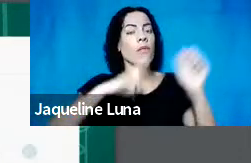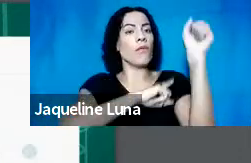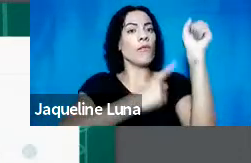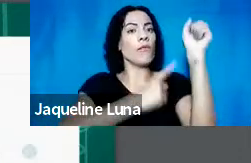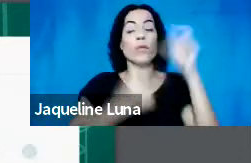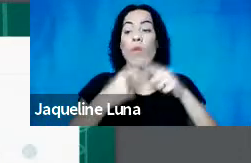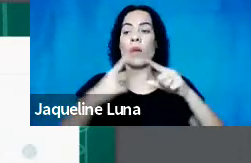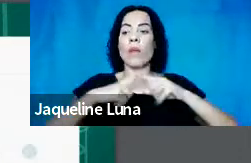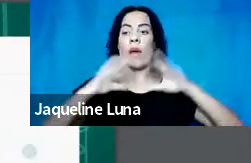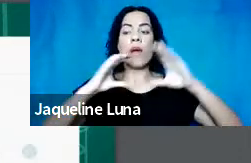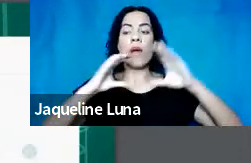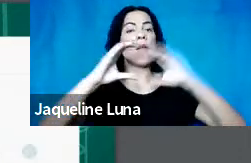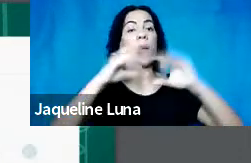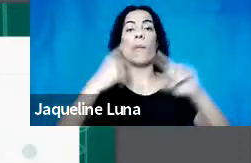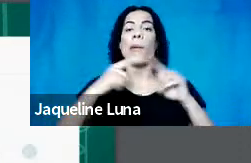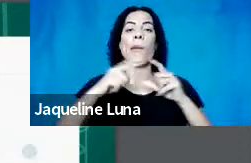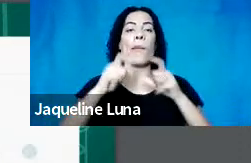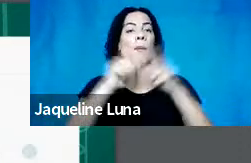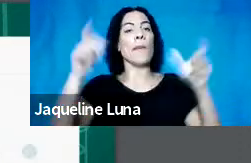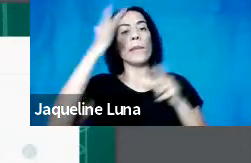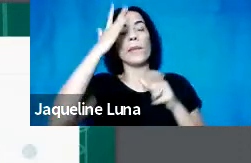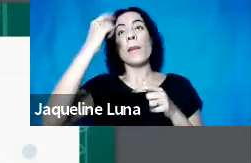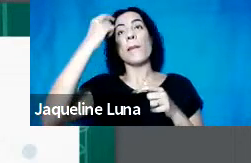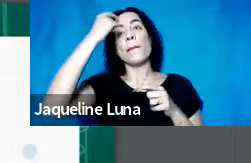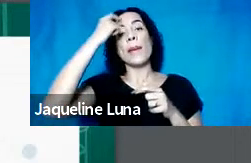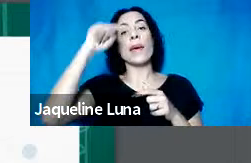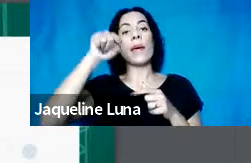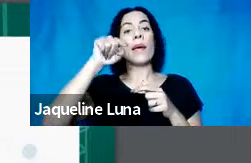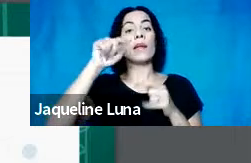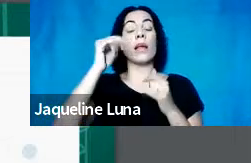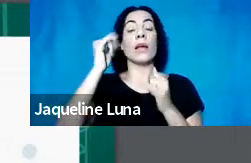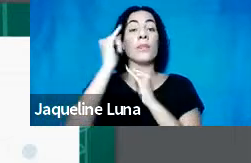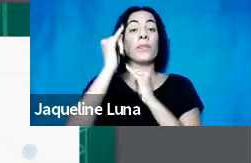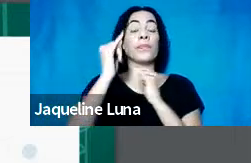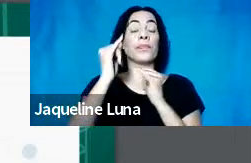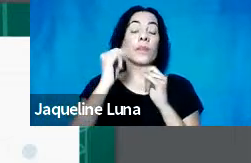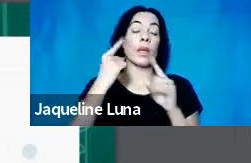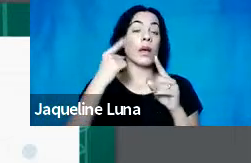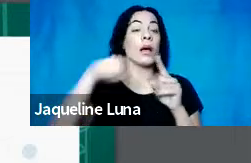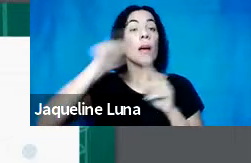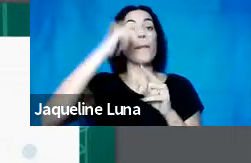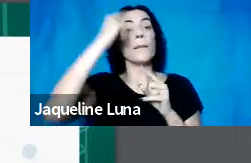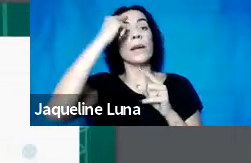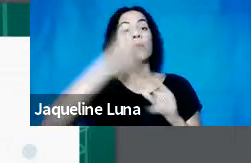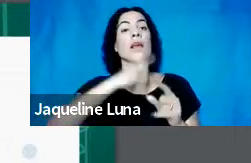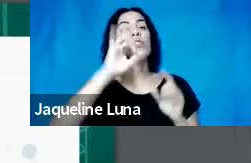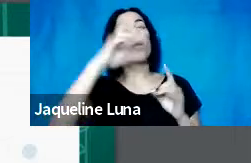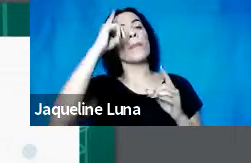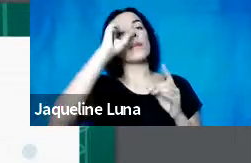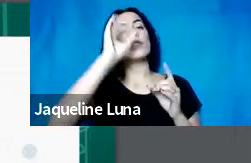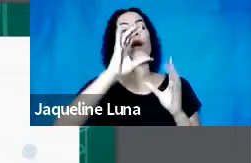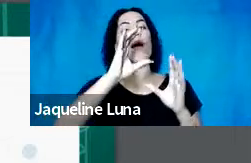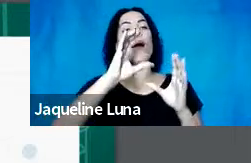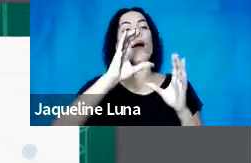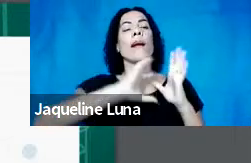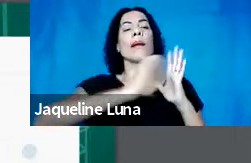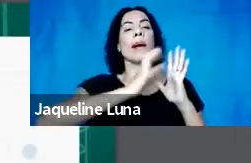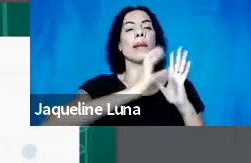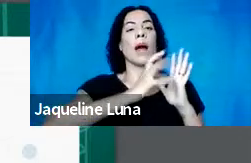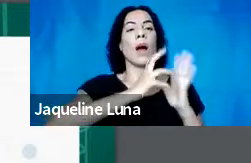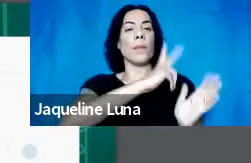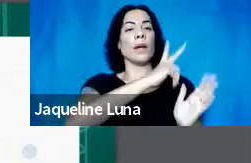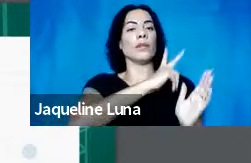comunicação ficam muito ligadas aos canais públicos, aliás, aos canais privados, e esquecem os canais públicos, às vezes, inclusive, são detentores